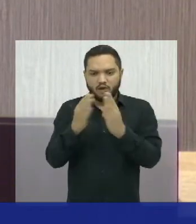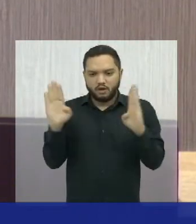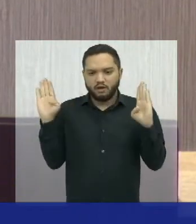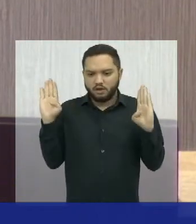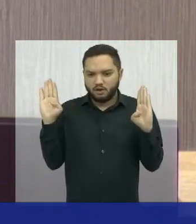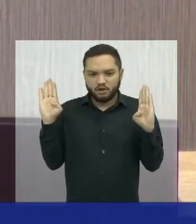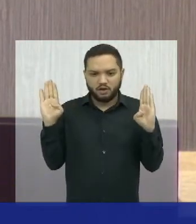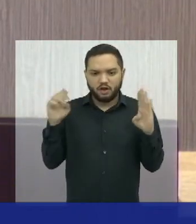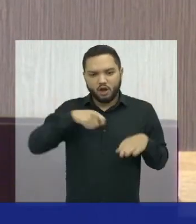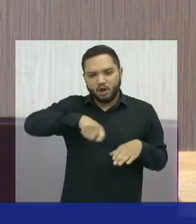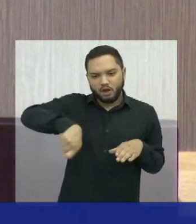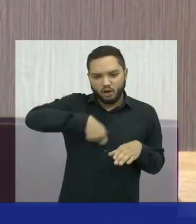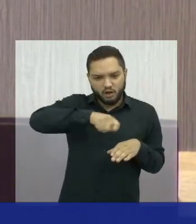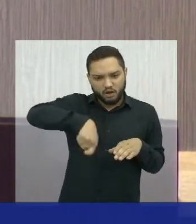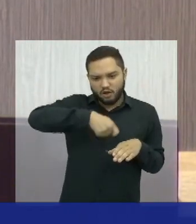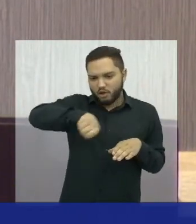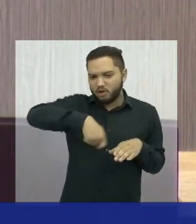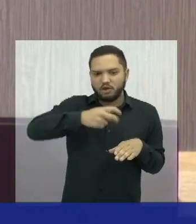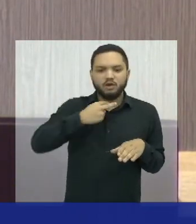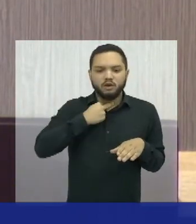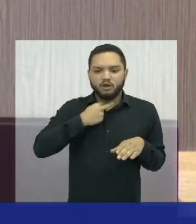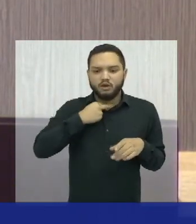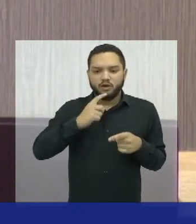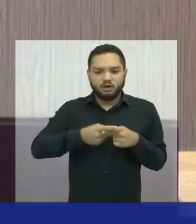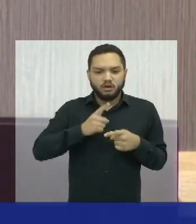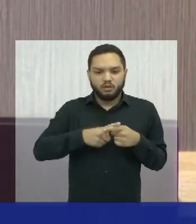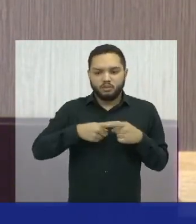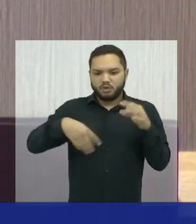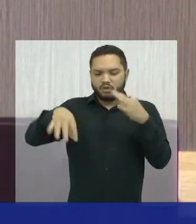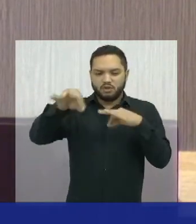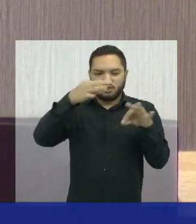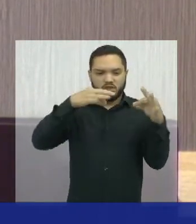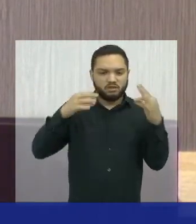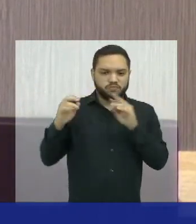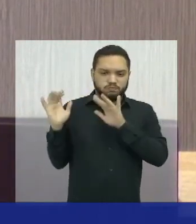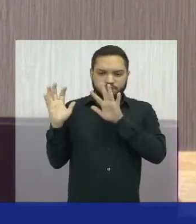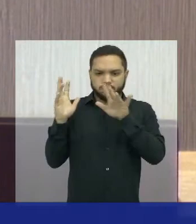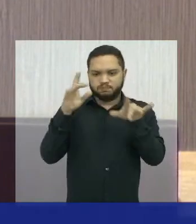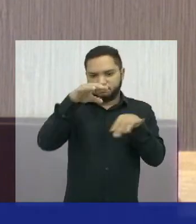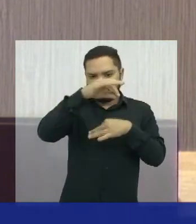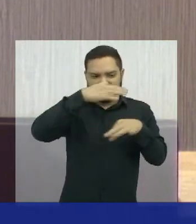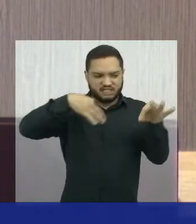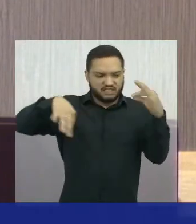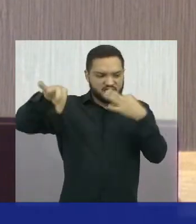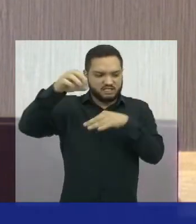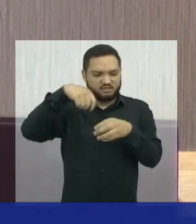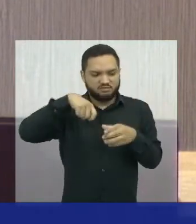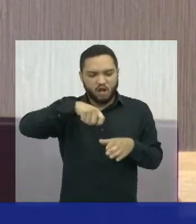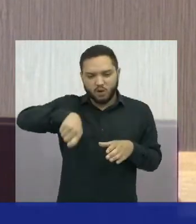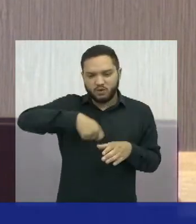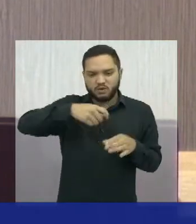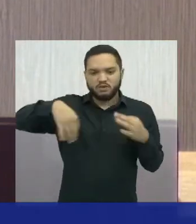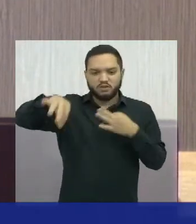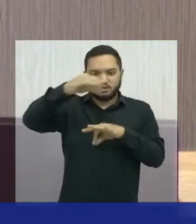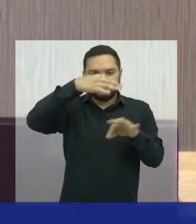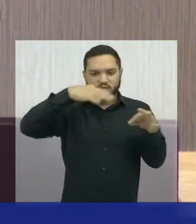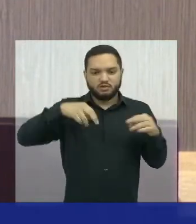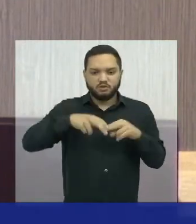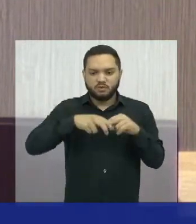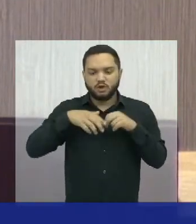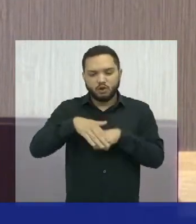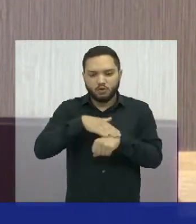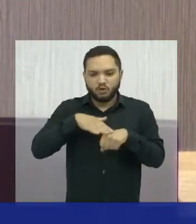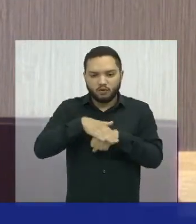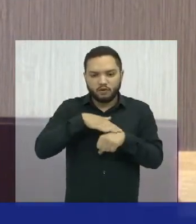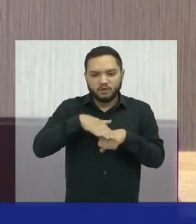suas cozinhas para fazer o seu almoço, porque a mosca está invadindo as suas cozinhas. Então, a gente conversou com a